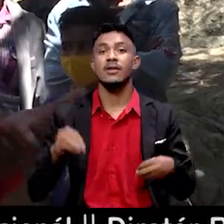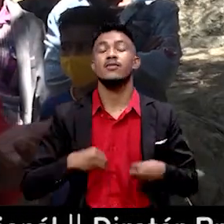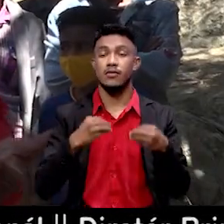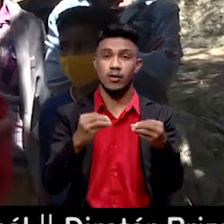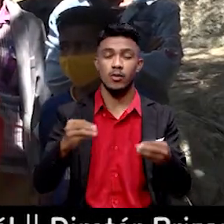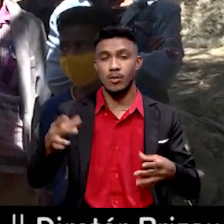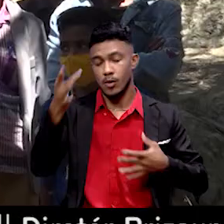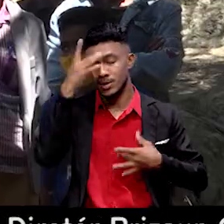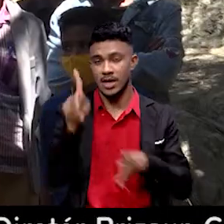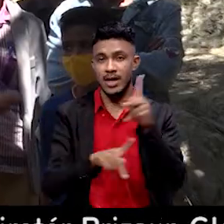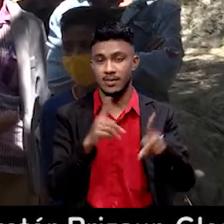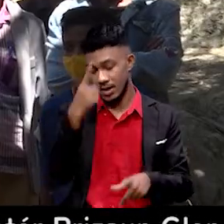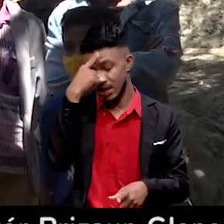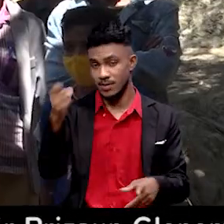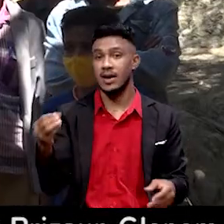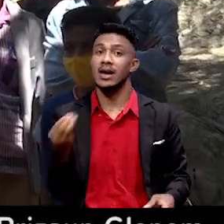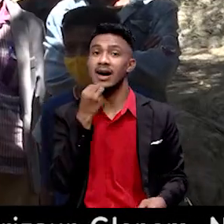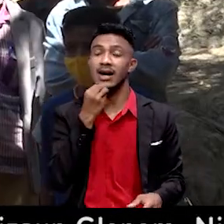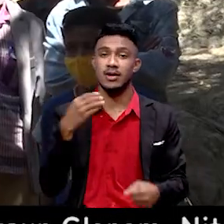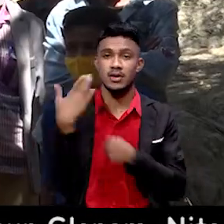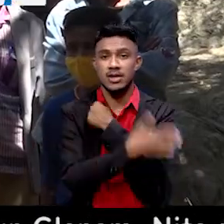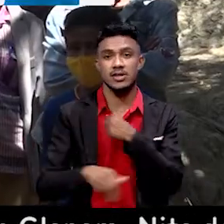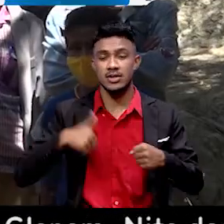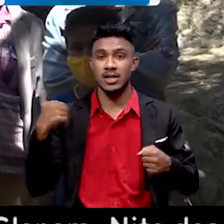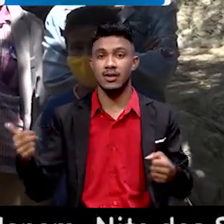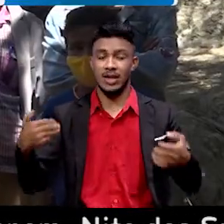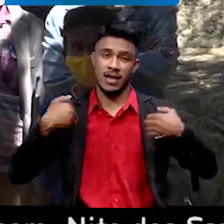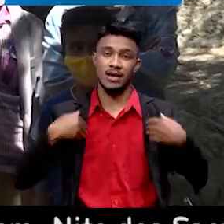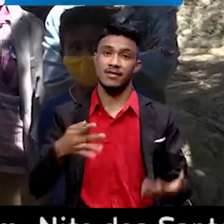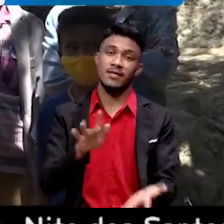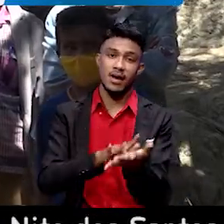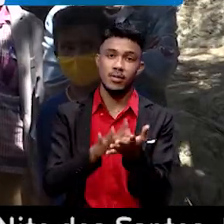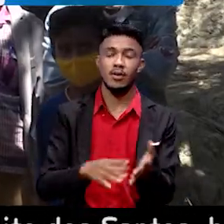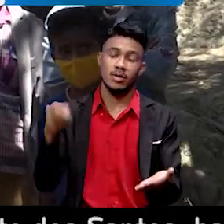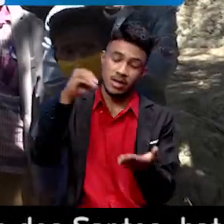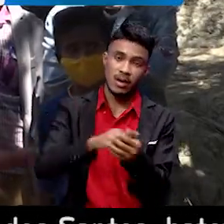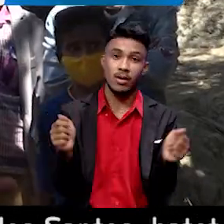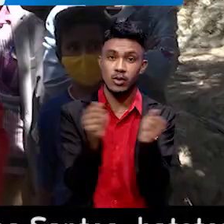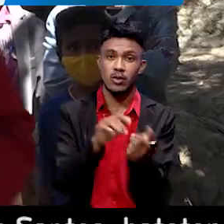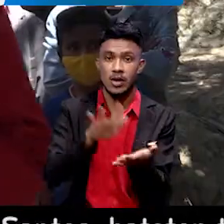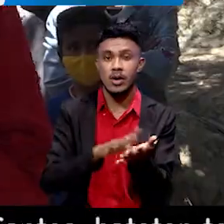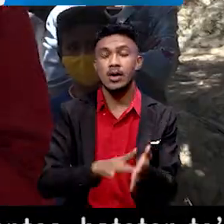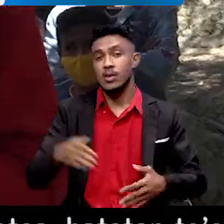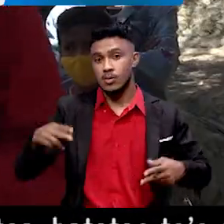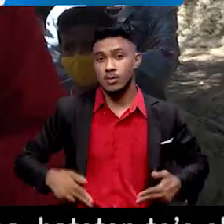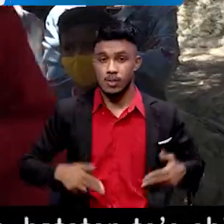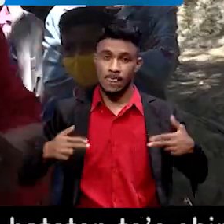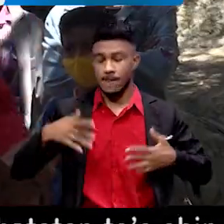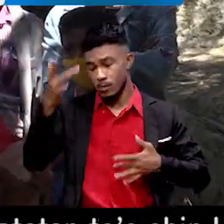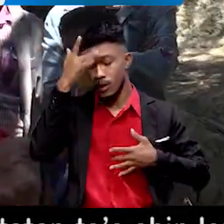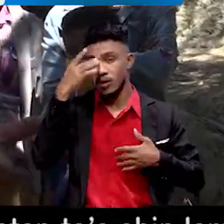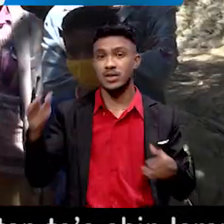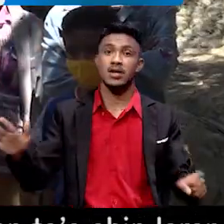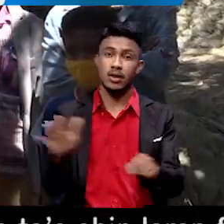ba ema. Tama ha usi rai liur conserva o kimika, rai kaoro o kimika, nema ka moras, na kunu e ia